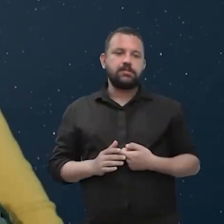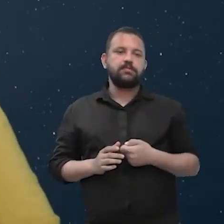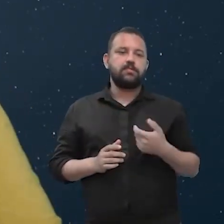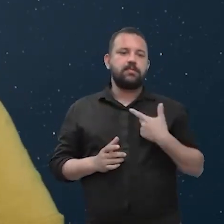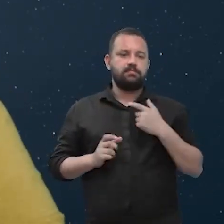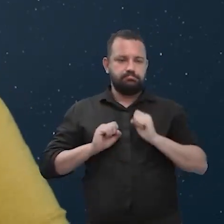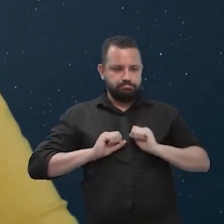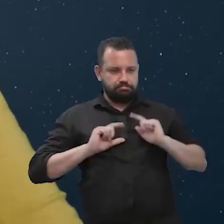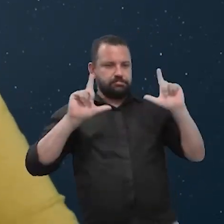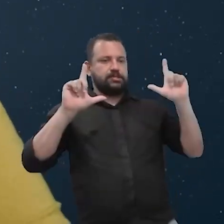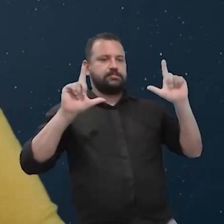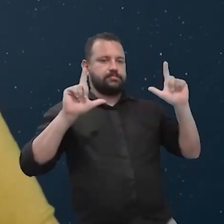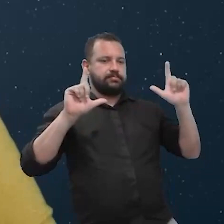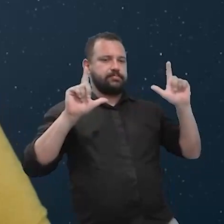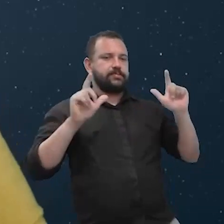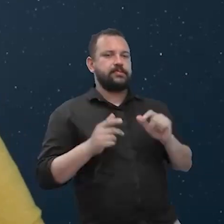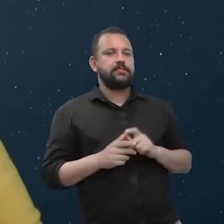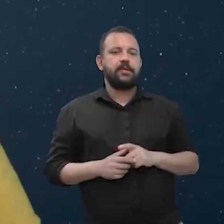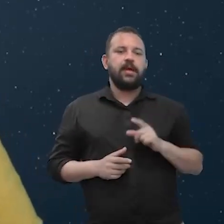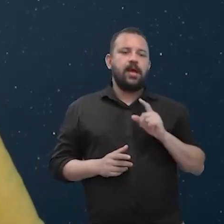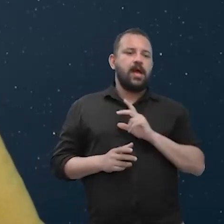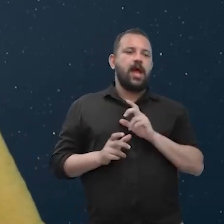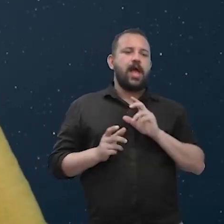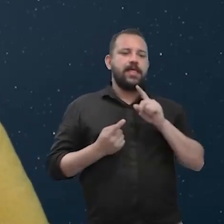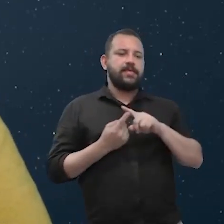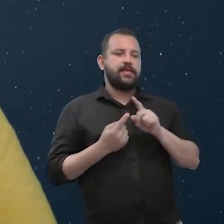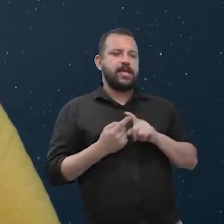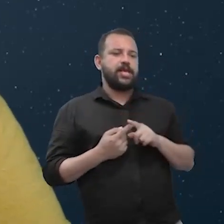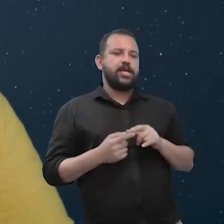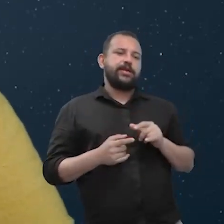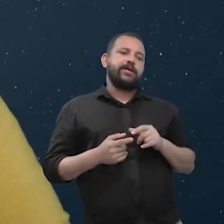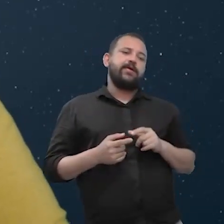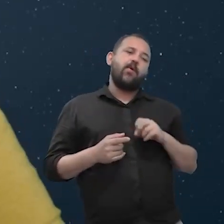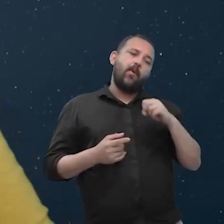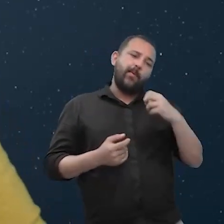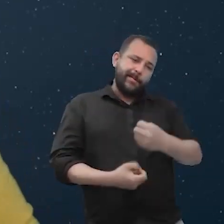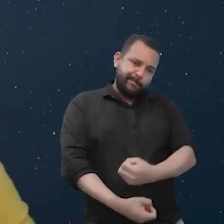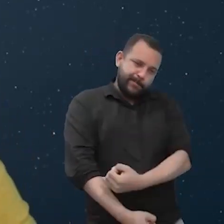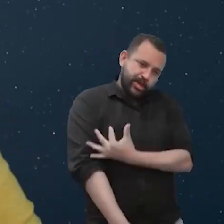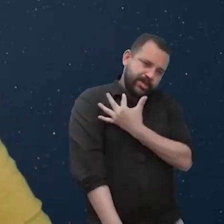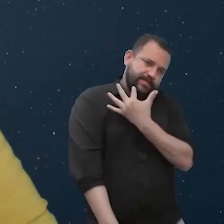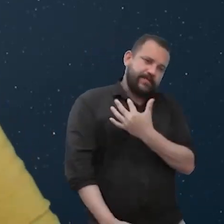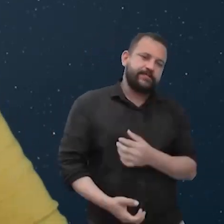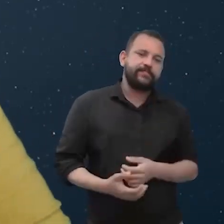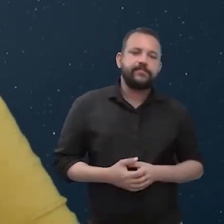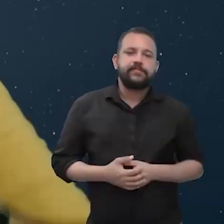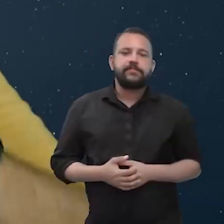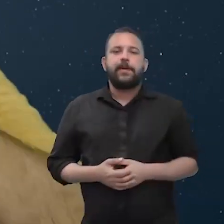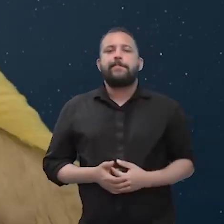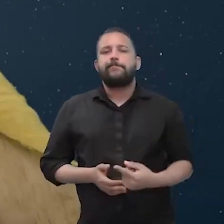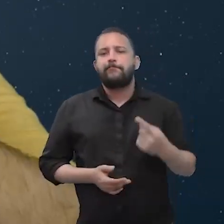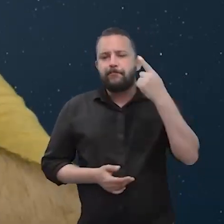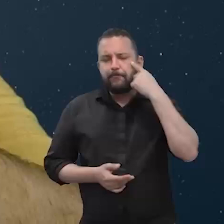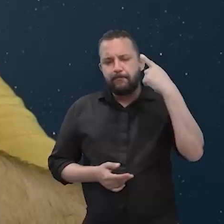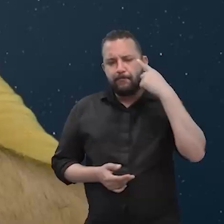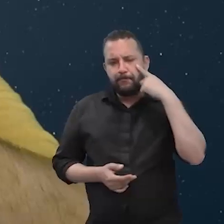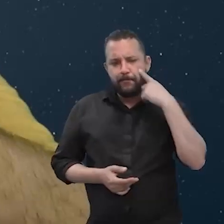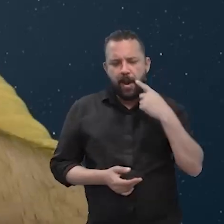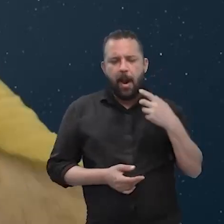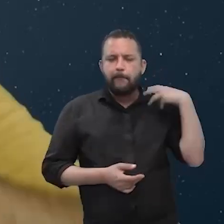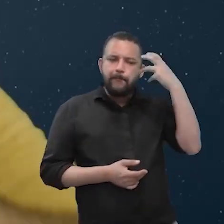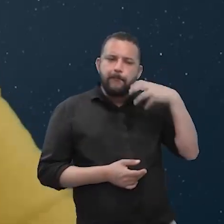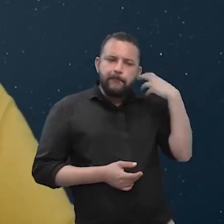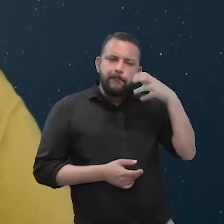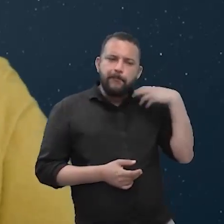em evidência, a função é expressiva ou emotiva. Pensa aí, fera, em uma música